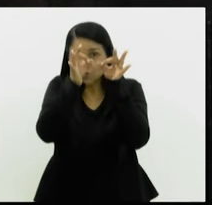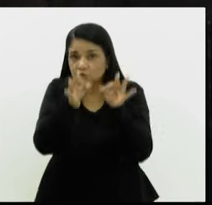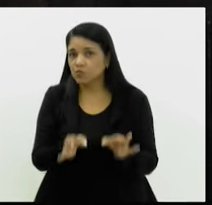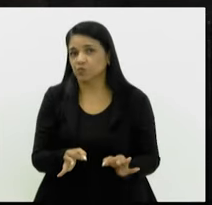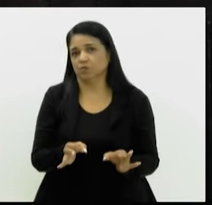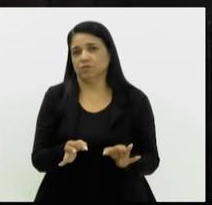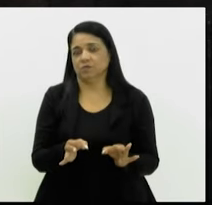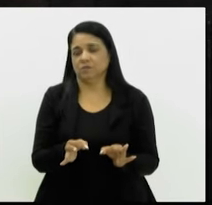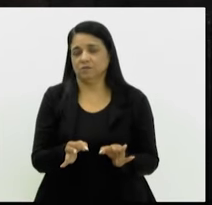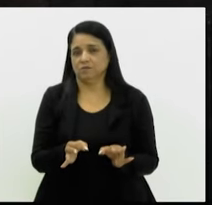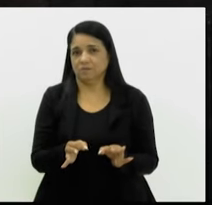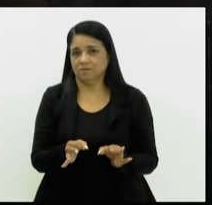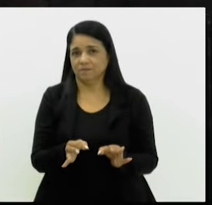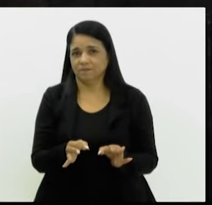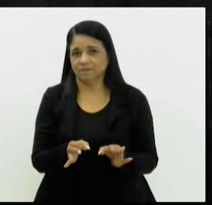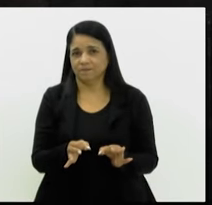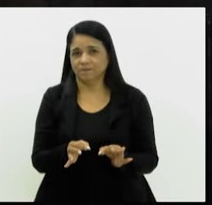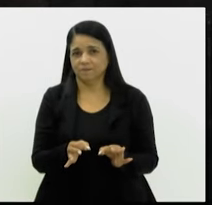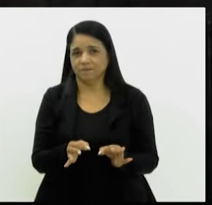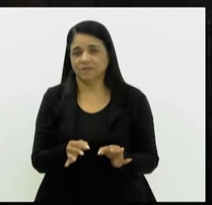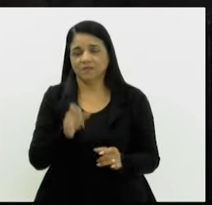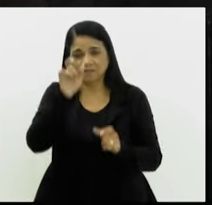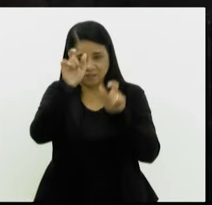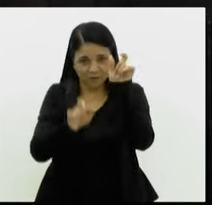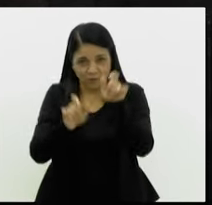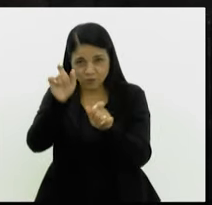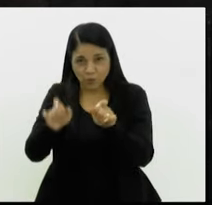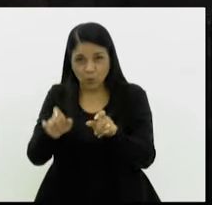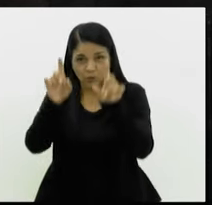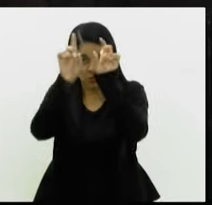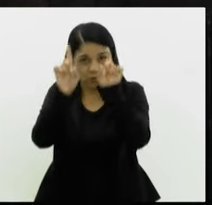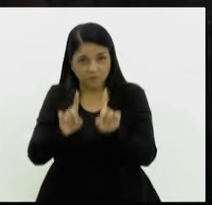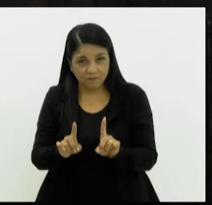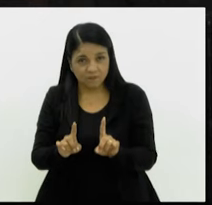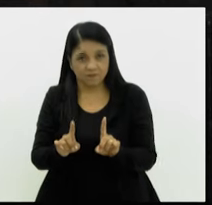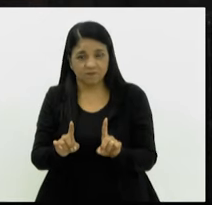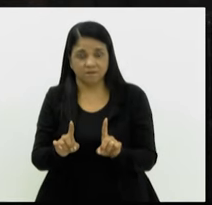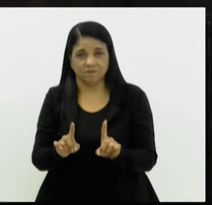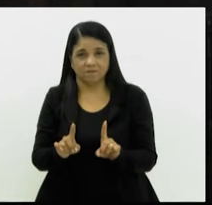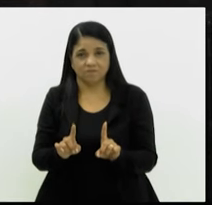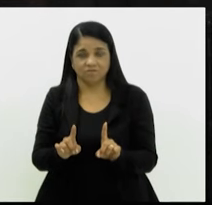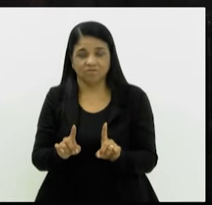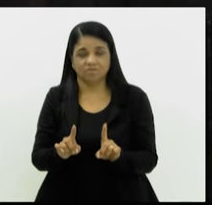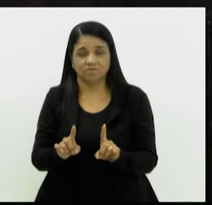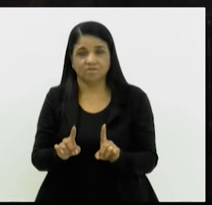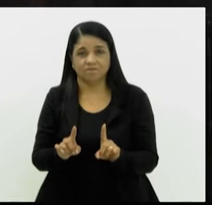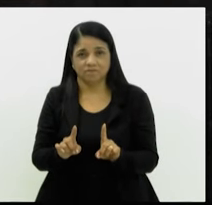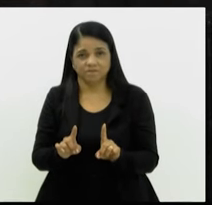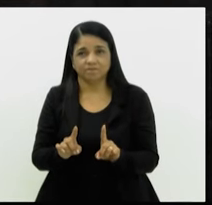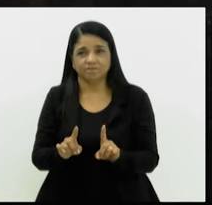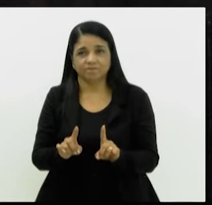justíssima, né, dos deficientes, né, no sentido de ter